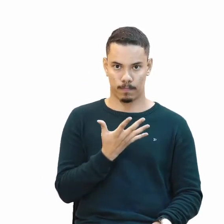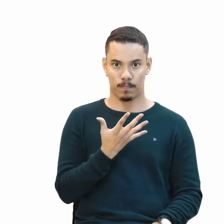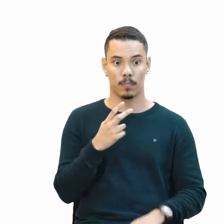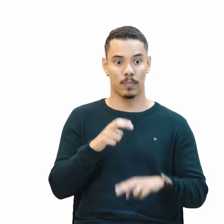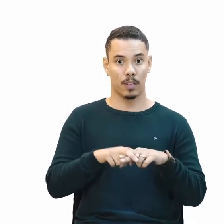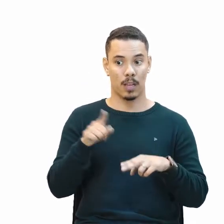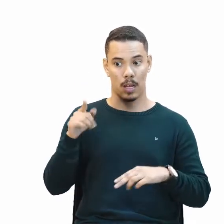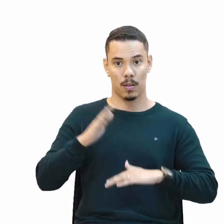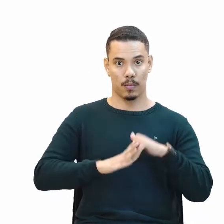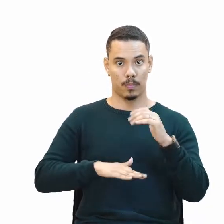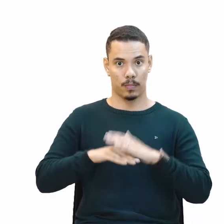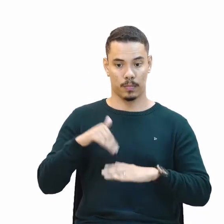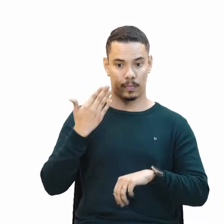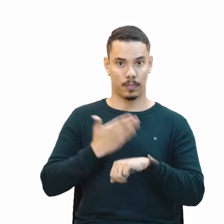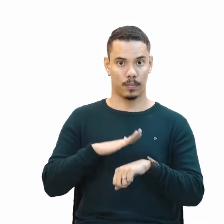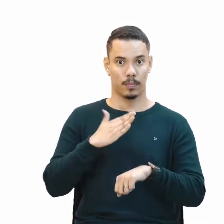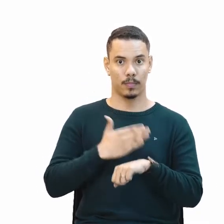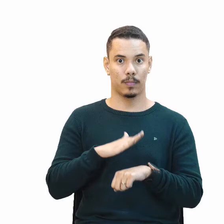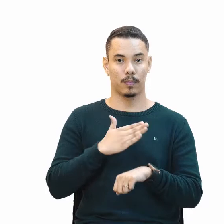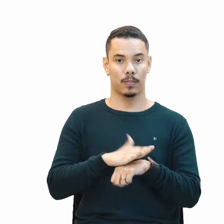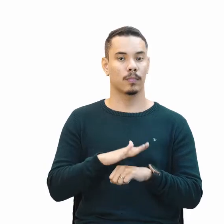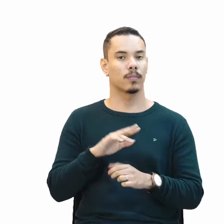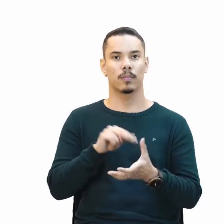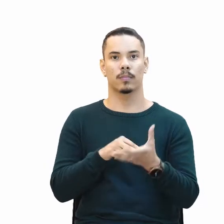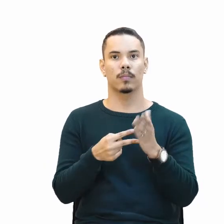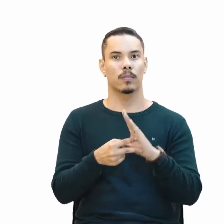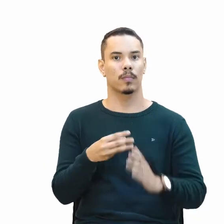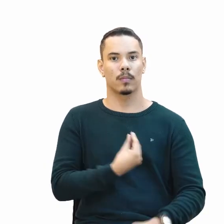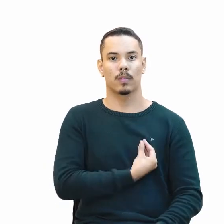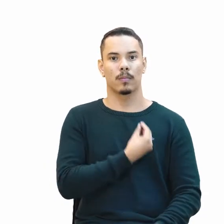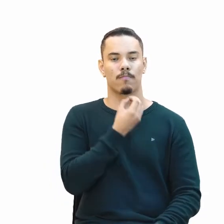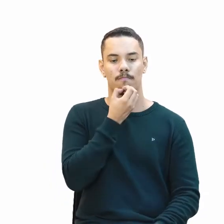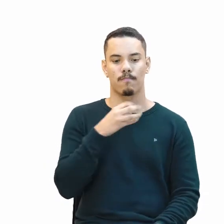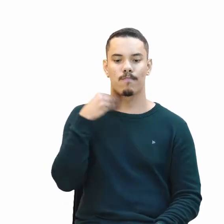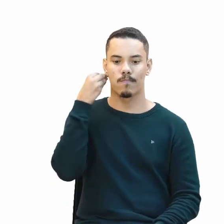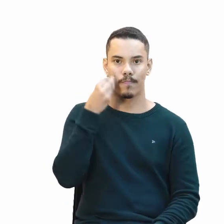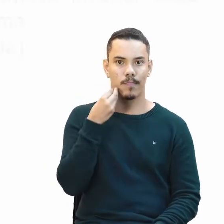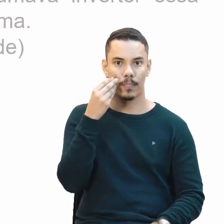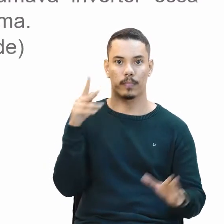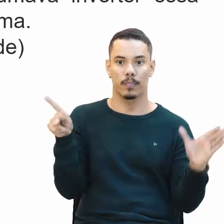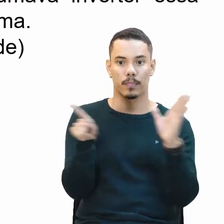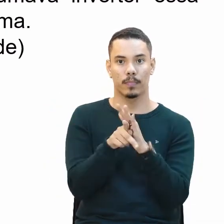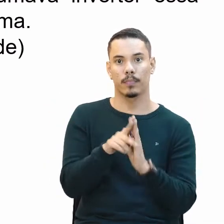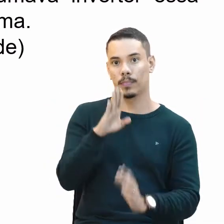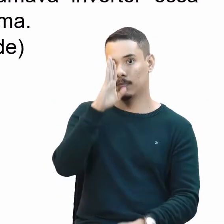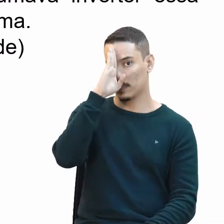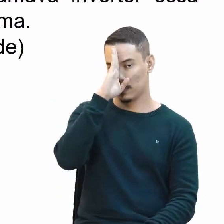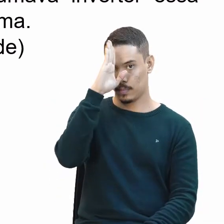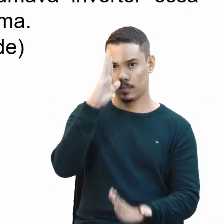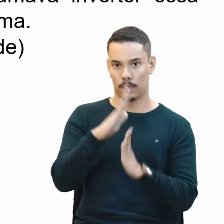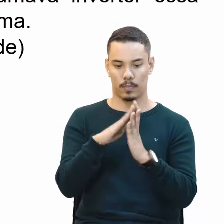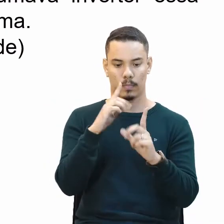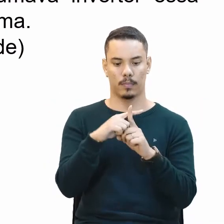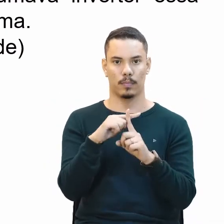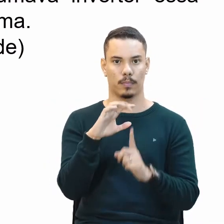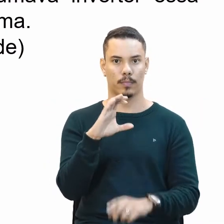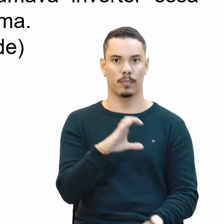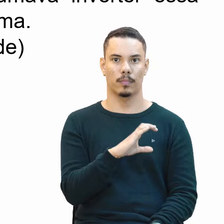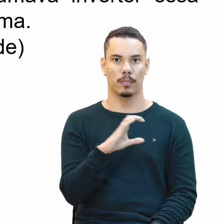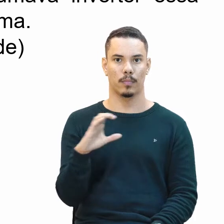bem, ela está voltada para uma vivência dentro dos princípios da Igreja Católica.